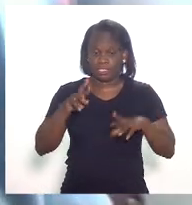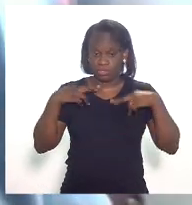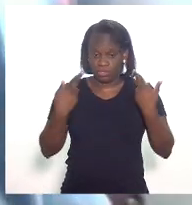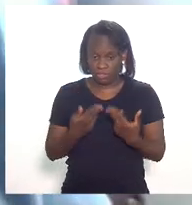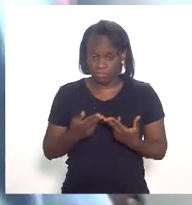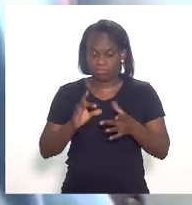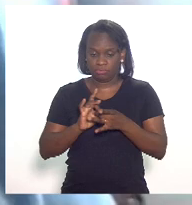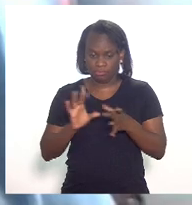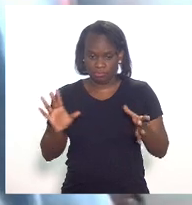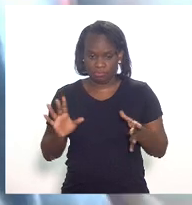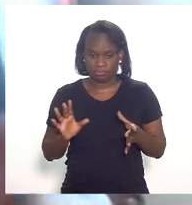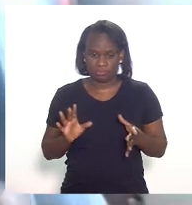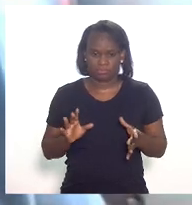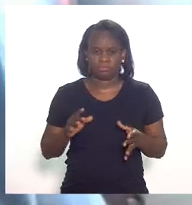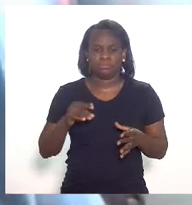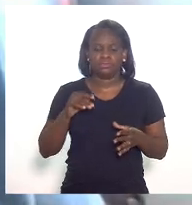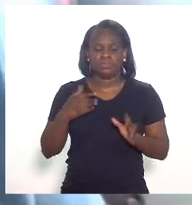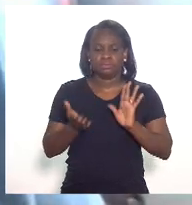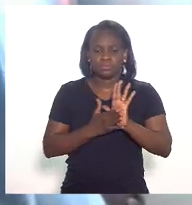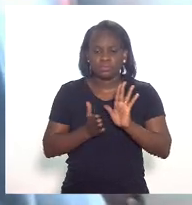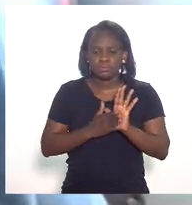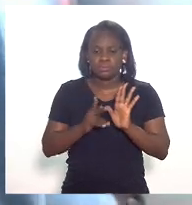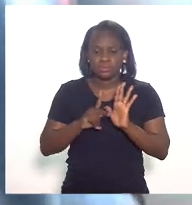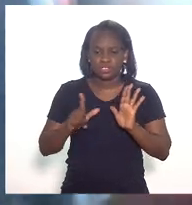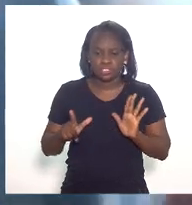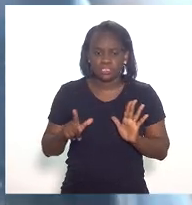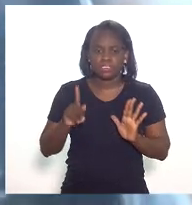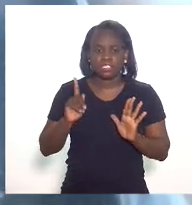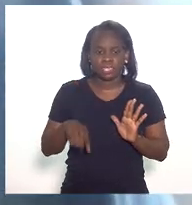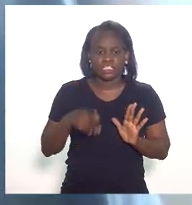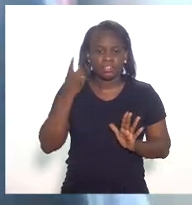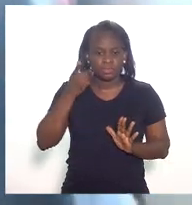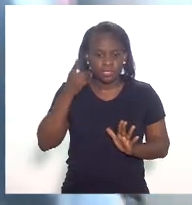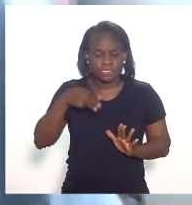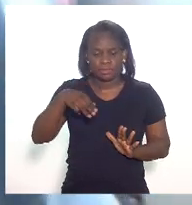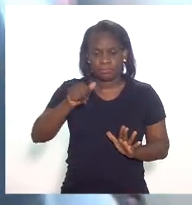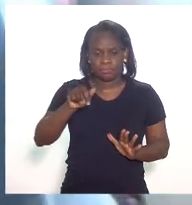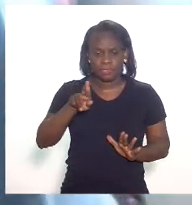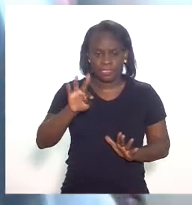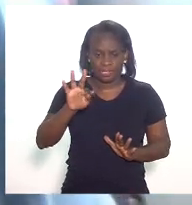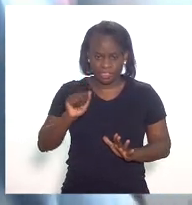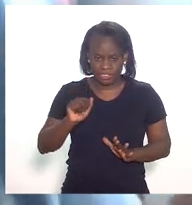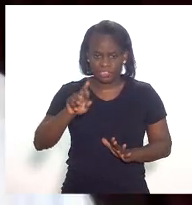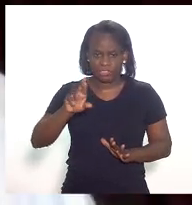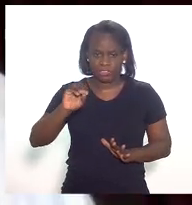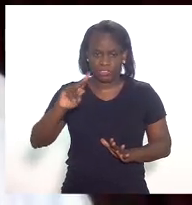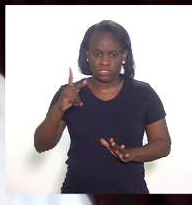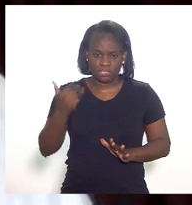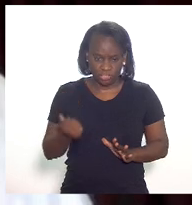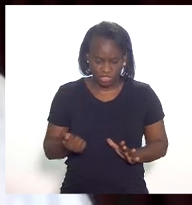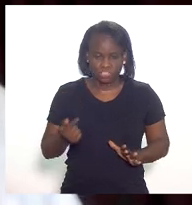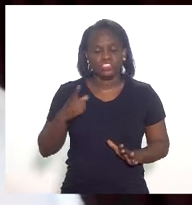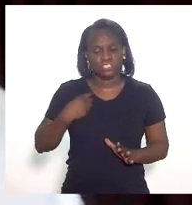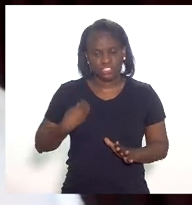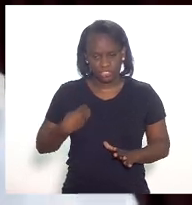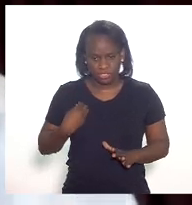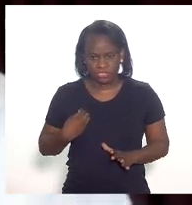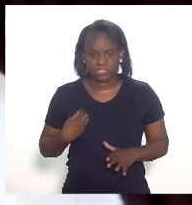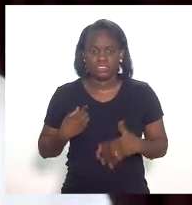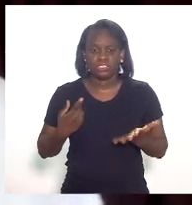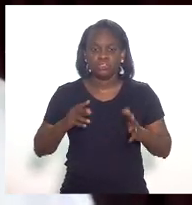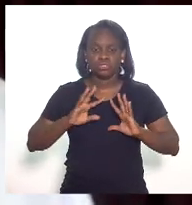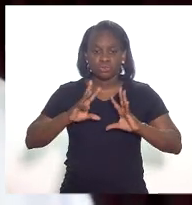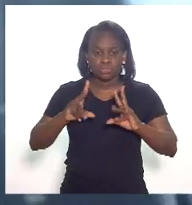audiência pública, quem propôs esse projeto foi a deputada Marta Rocha. Ela estava presente. Nós todos